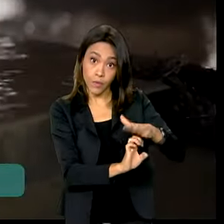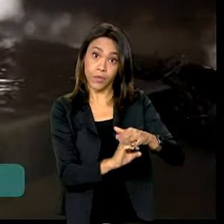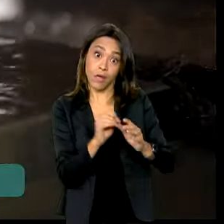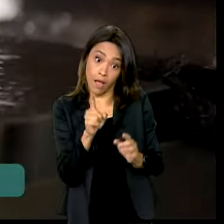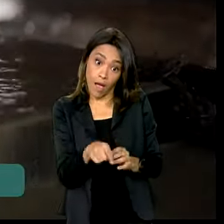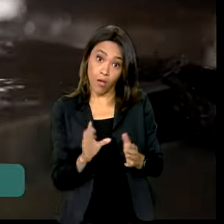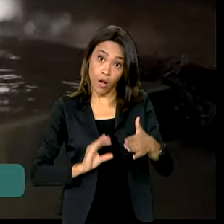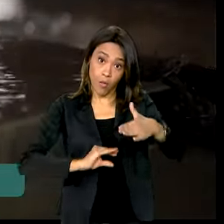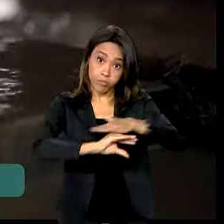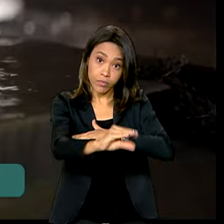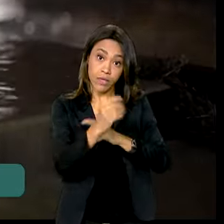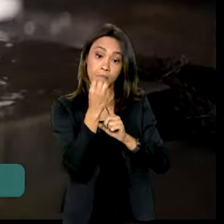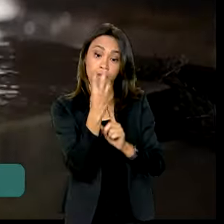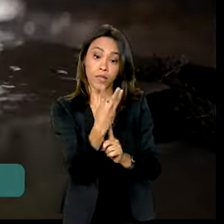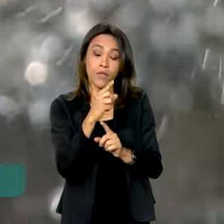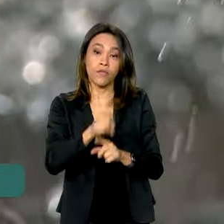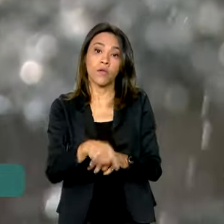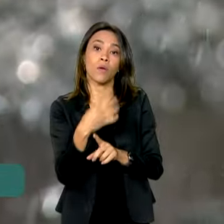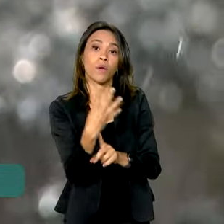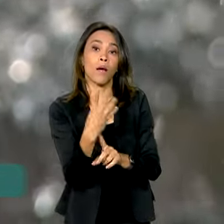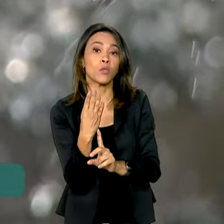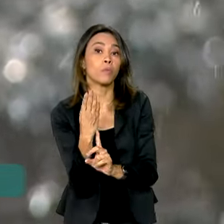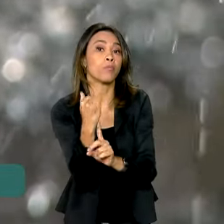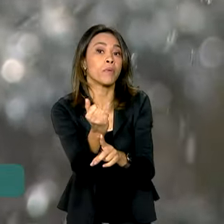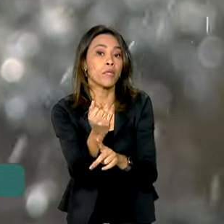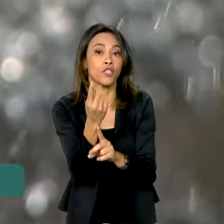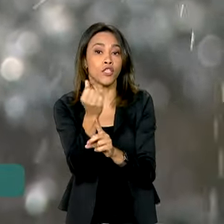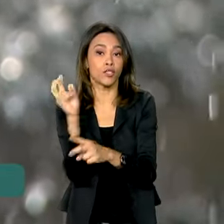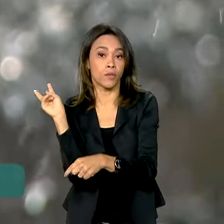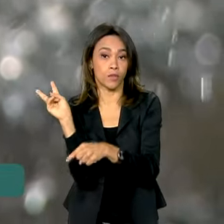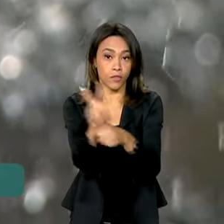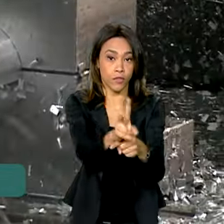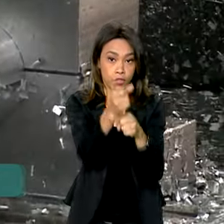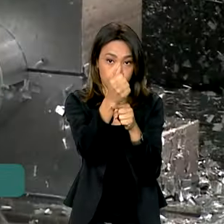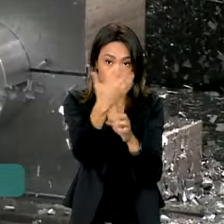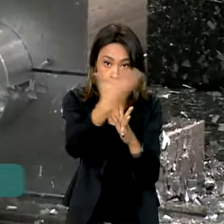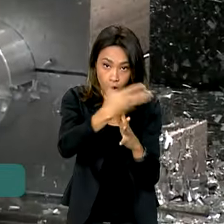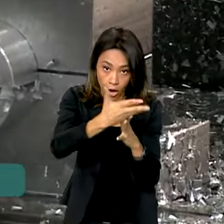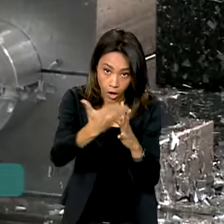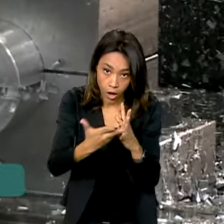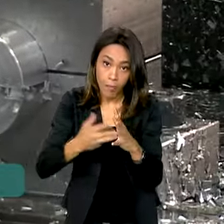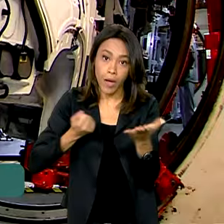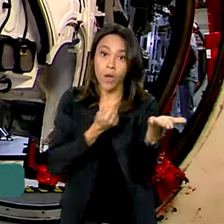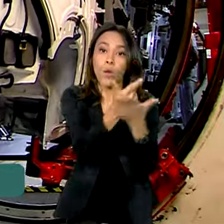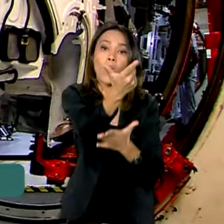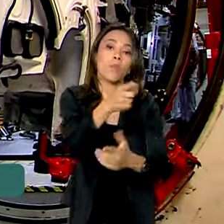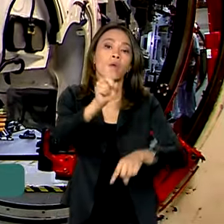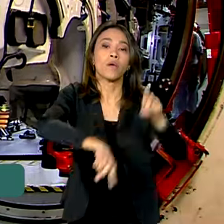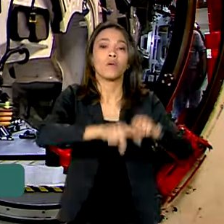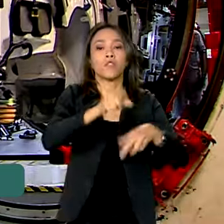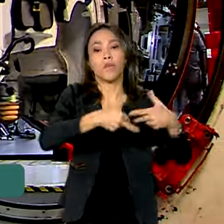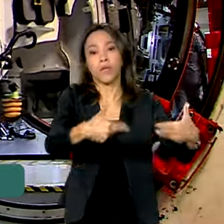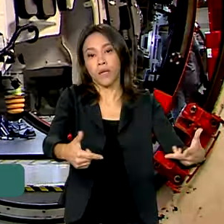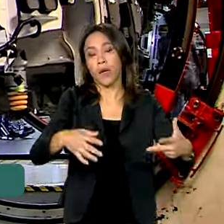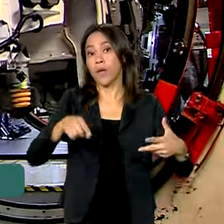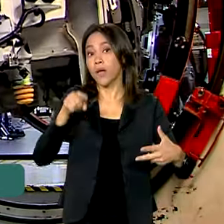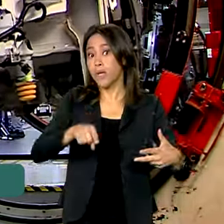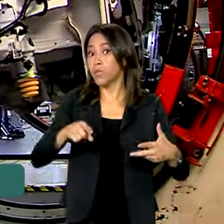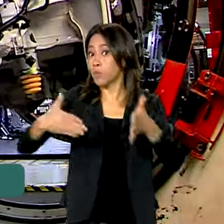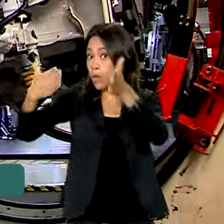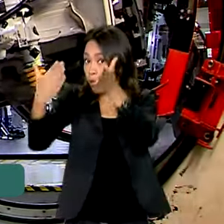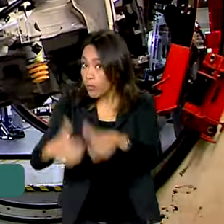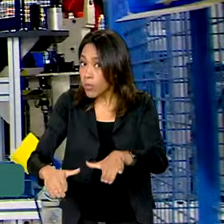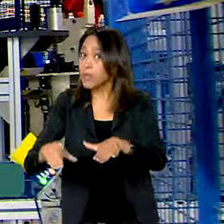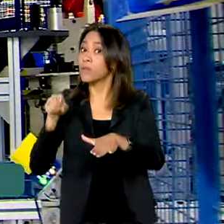3,4 bilhões em créditos financeiros para a compra de equipamentos novos. A estimativa é gerar uma contrapartida